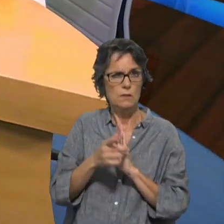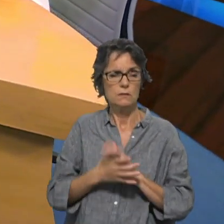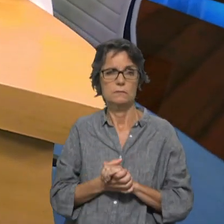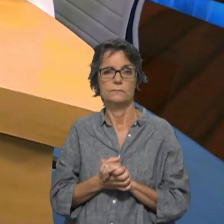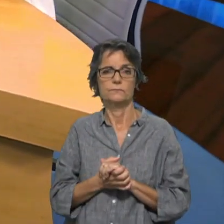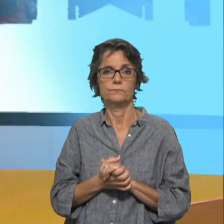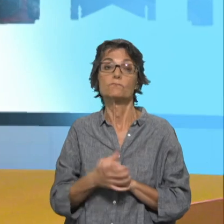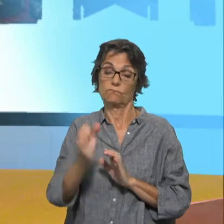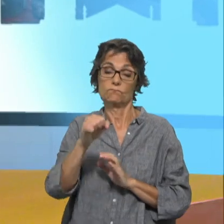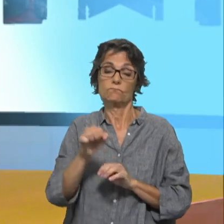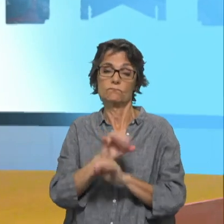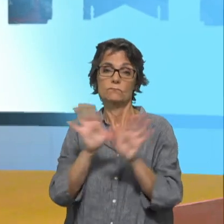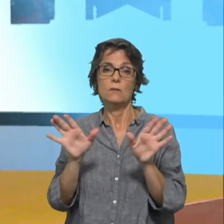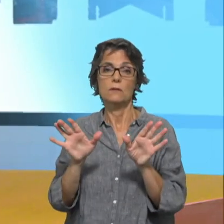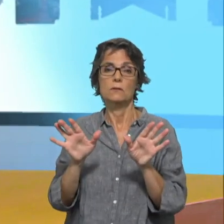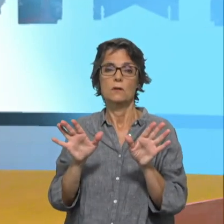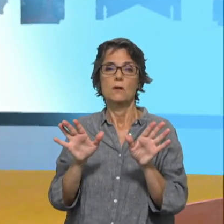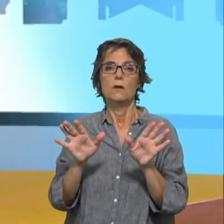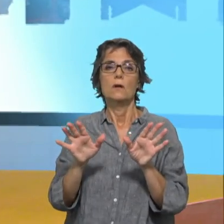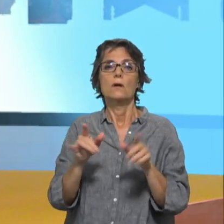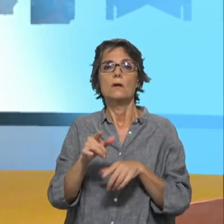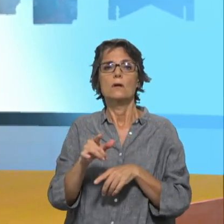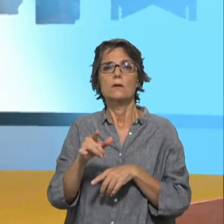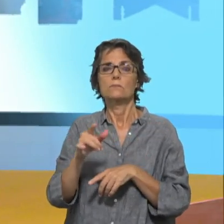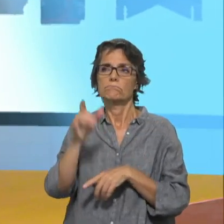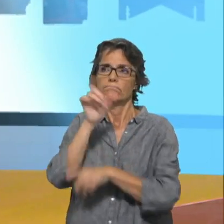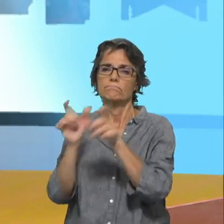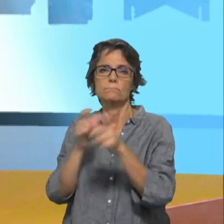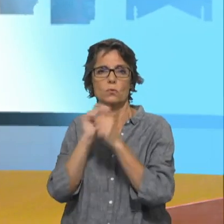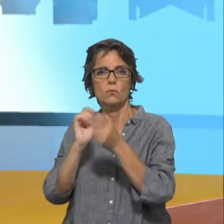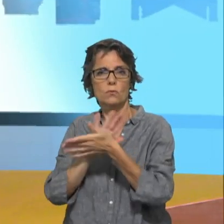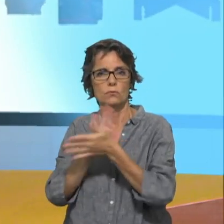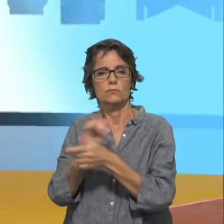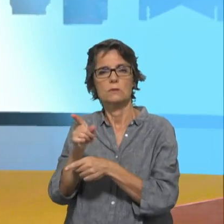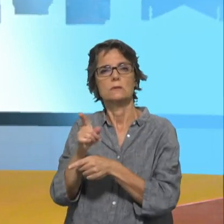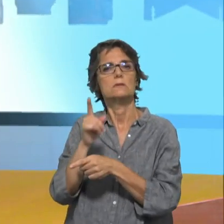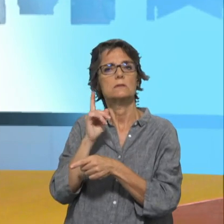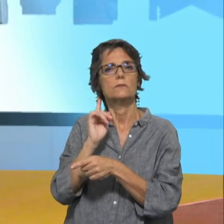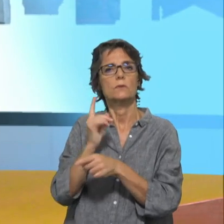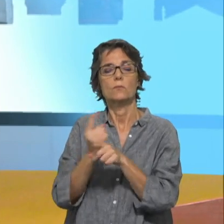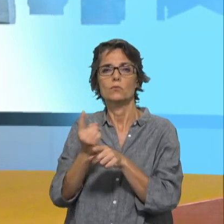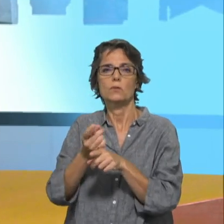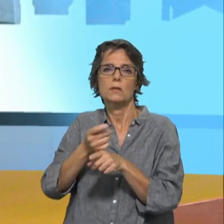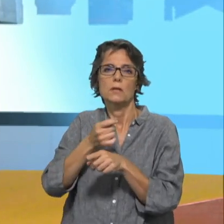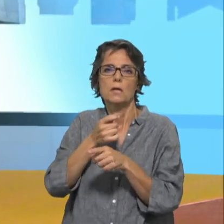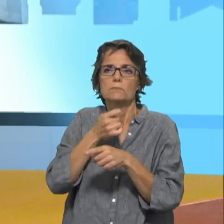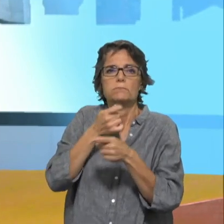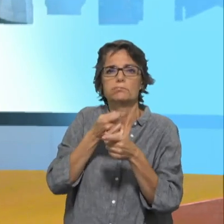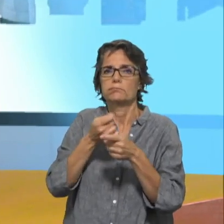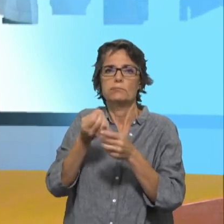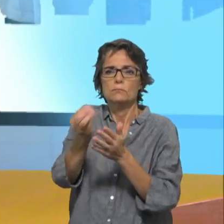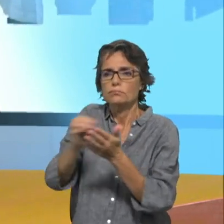muita importância. Os jornalistas, por um lado, porque permitiam contar o que se passava em